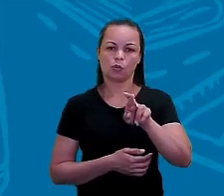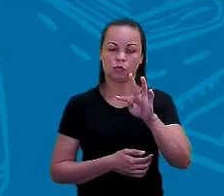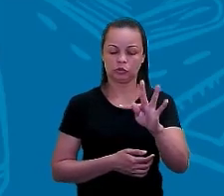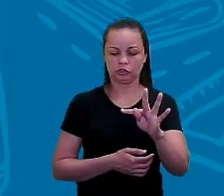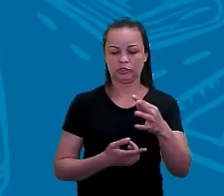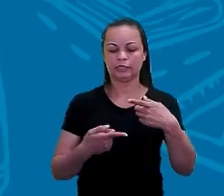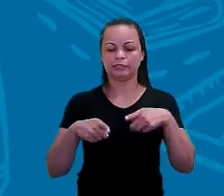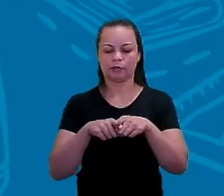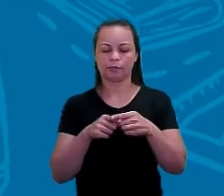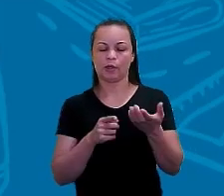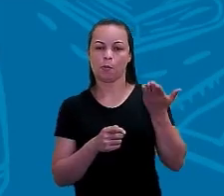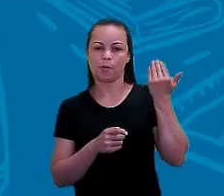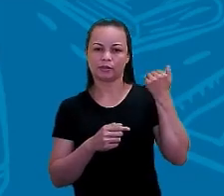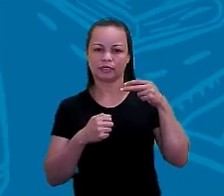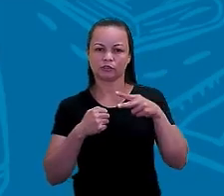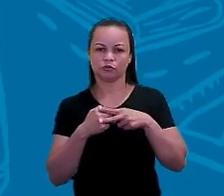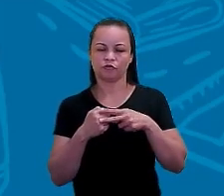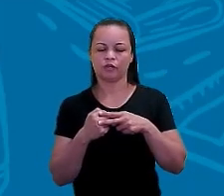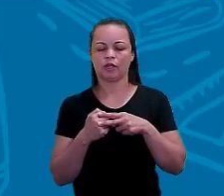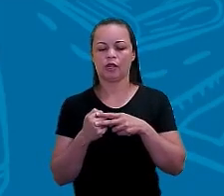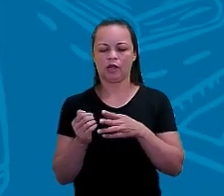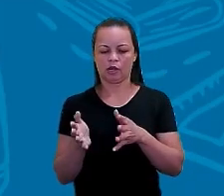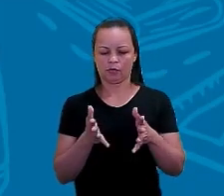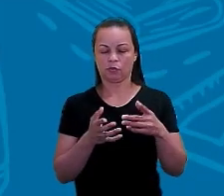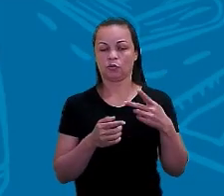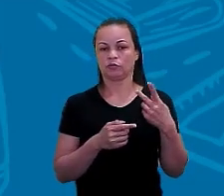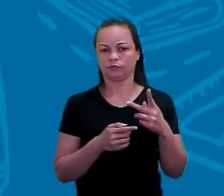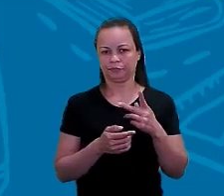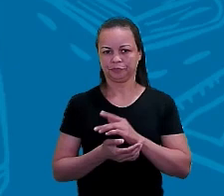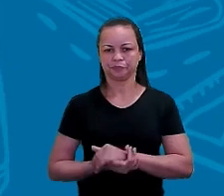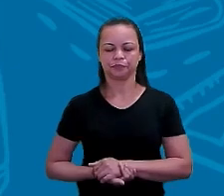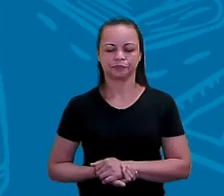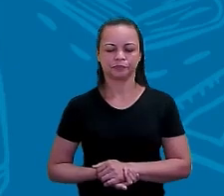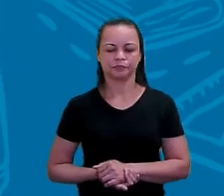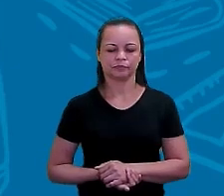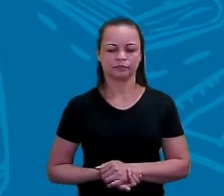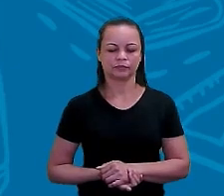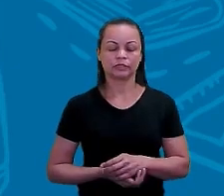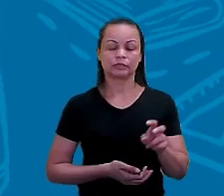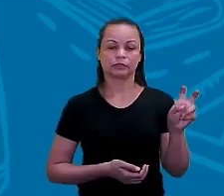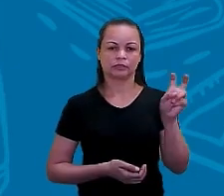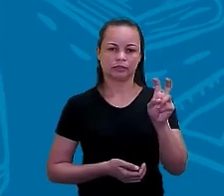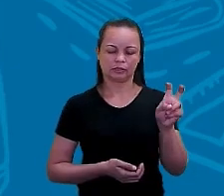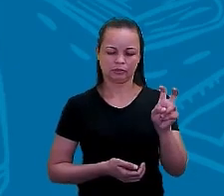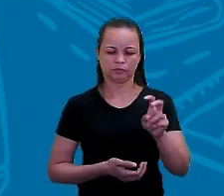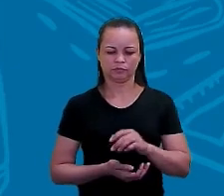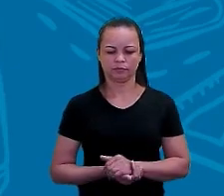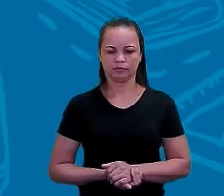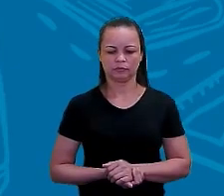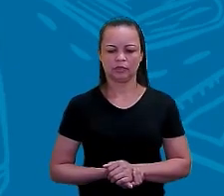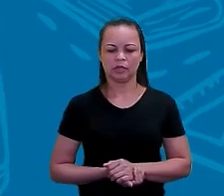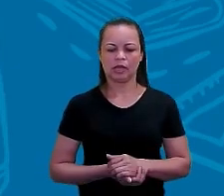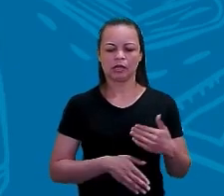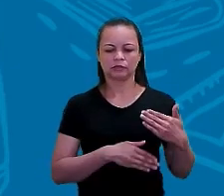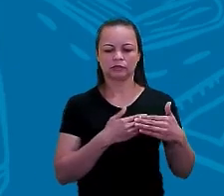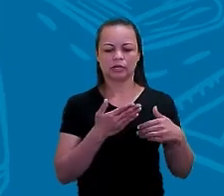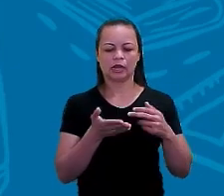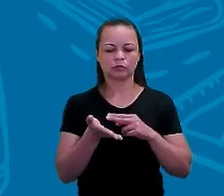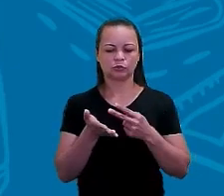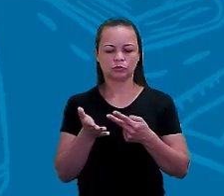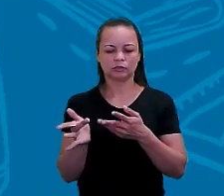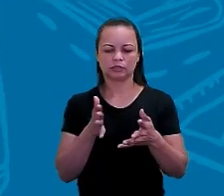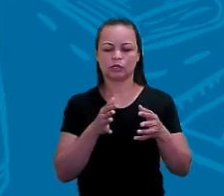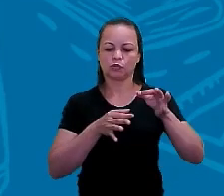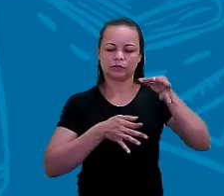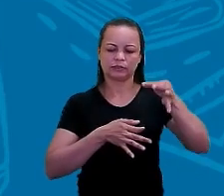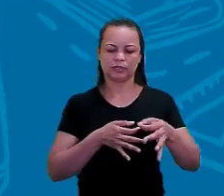do verbo cry, que aí eu tinha o not cry. Qual a tradução correta para as times expressions abaixo? Vamos